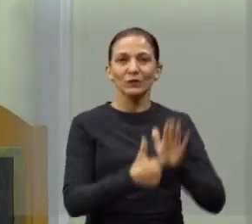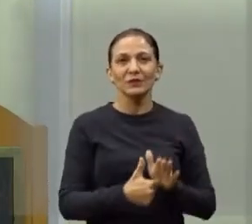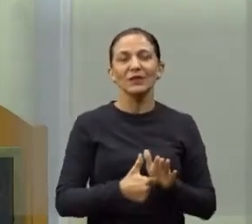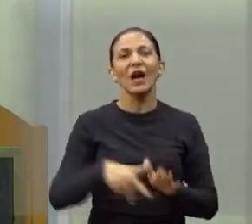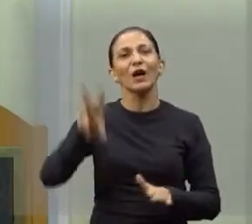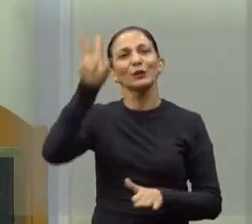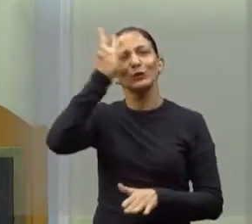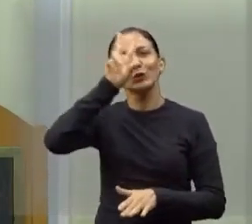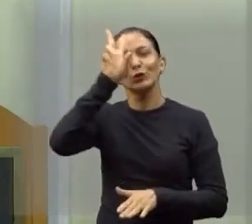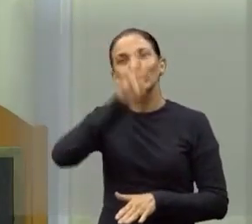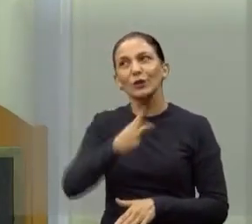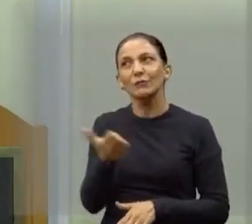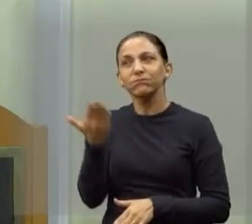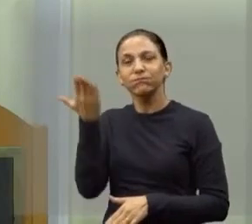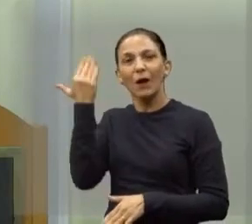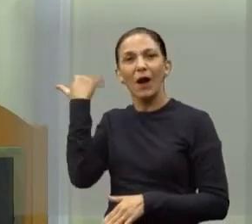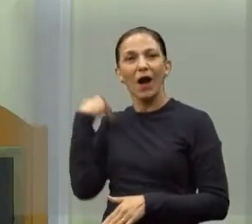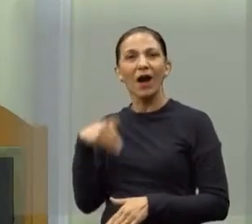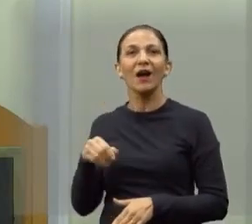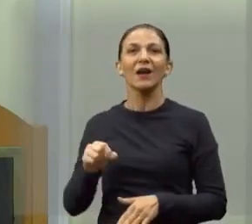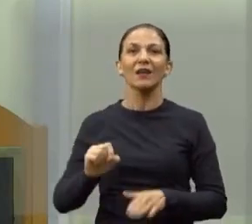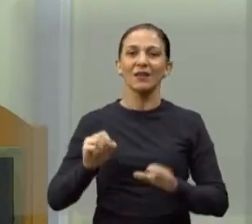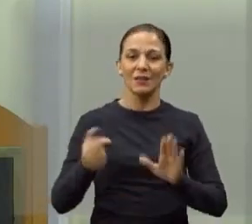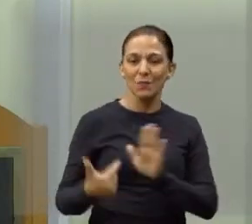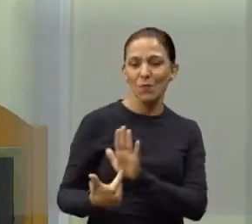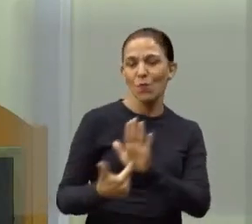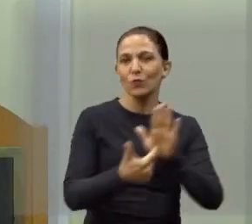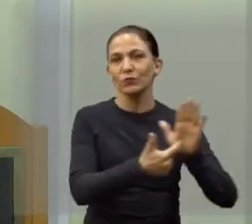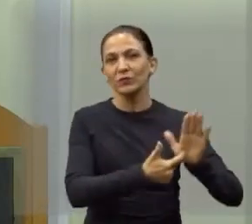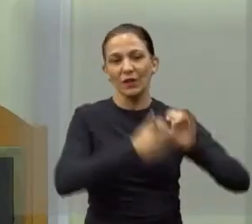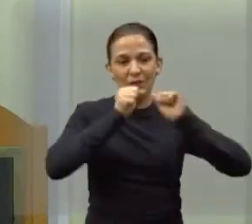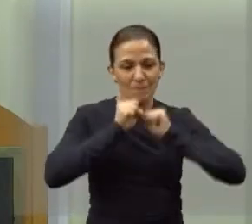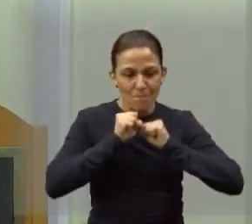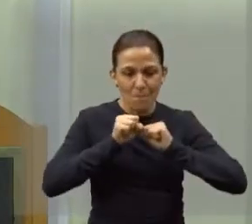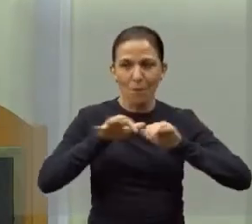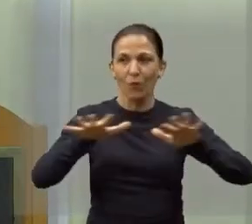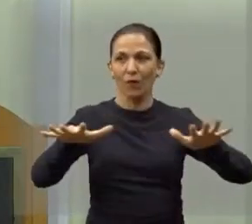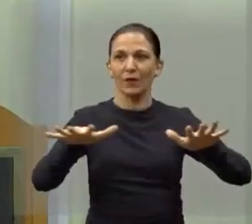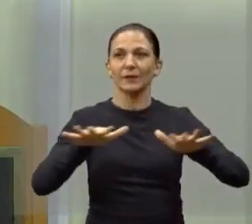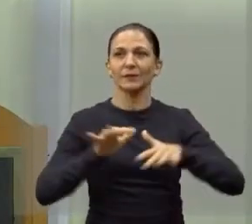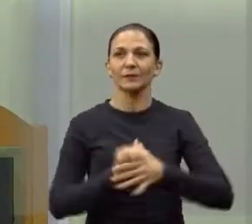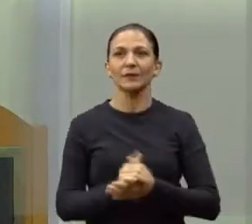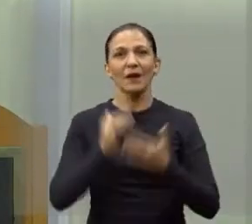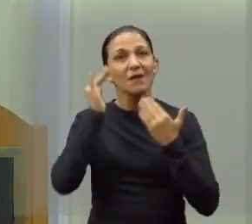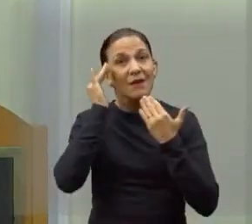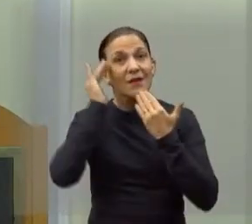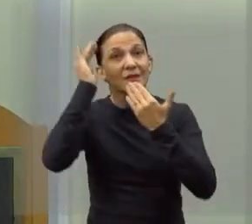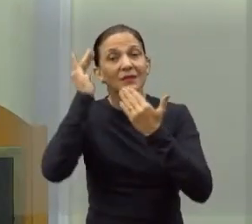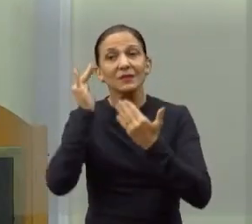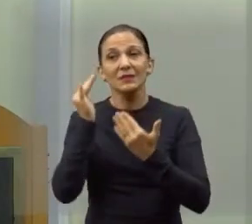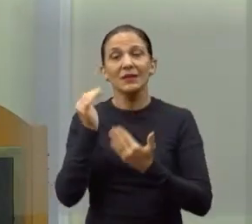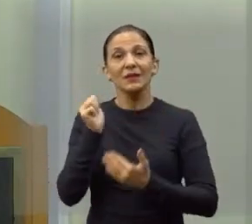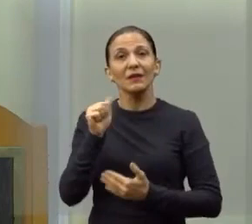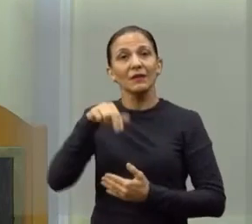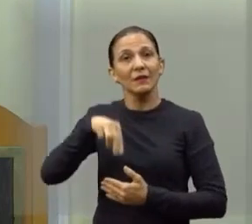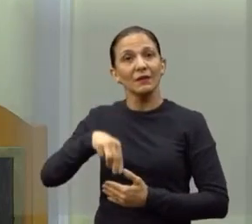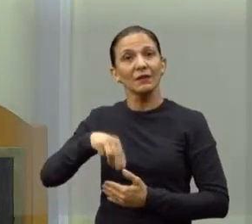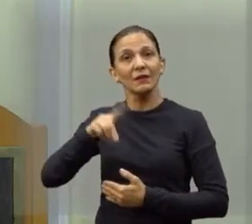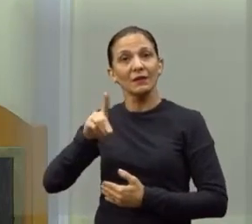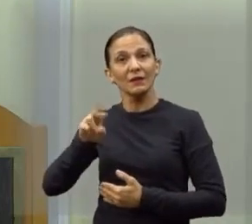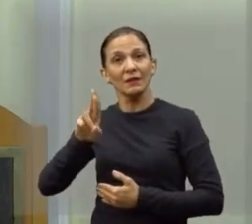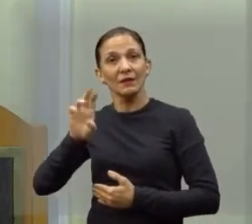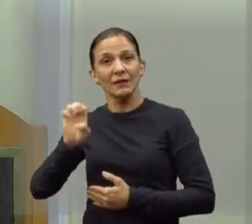que merecem sempre serem enaltecidas e difundidas. E aqui eu quero agradecer imensamente ao André,